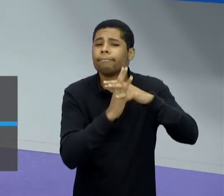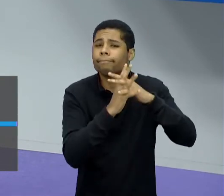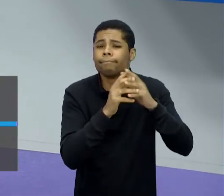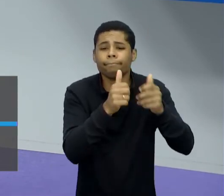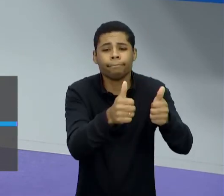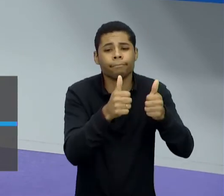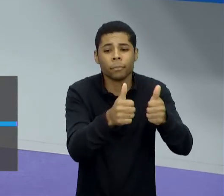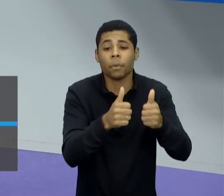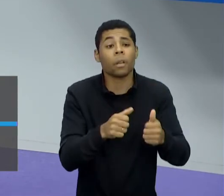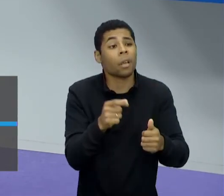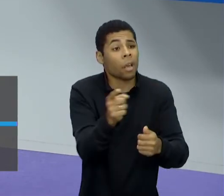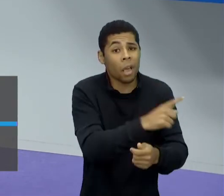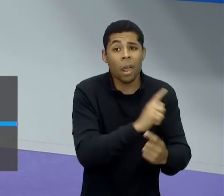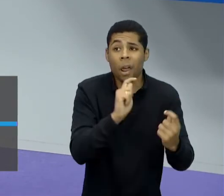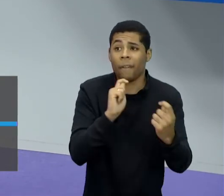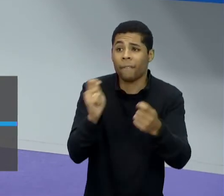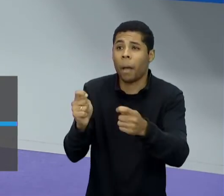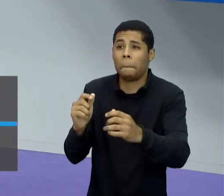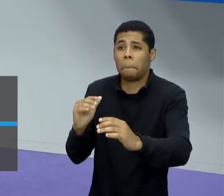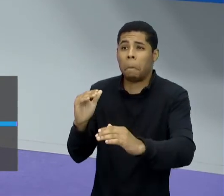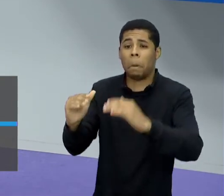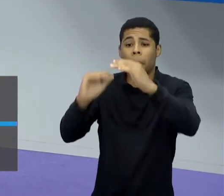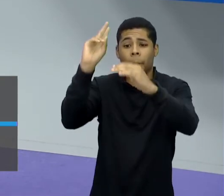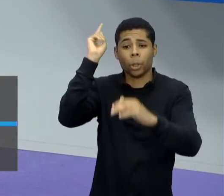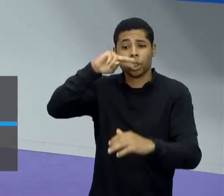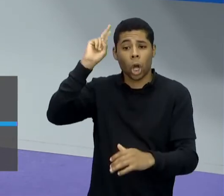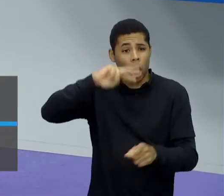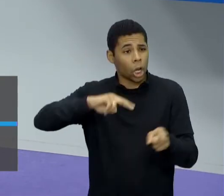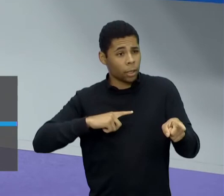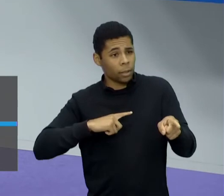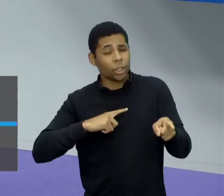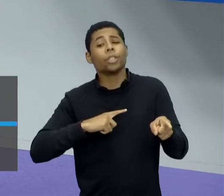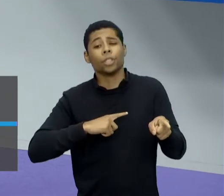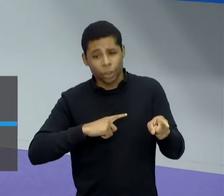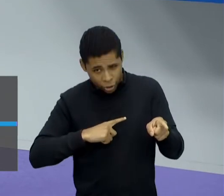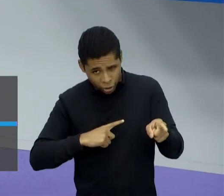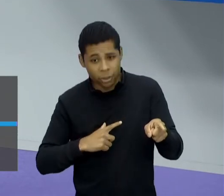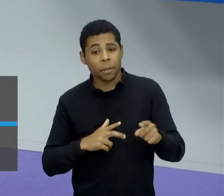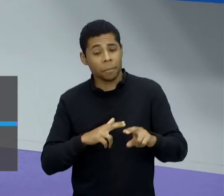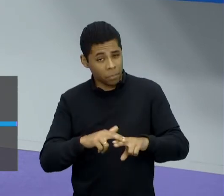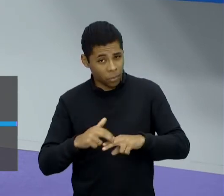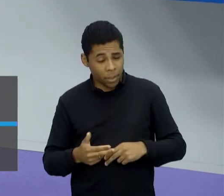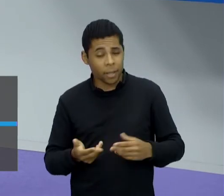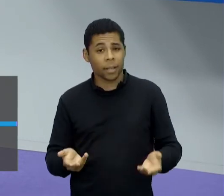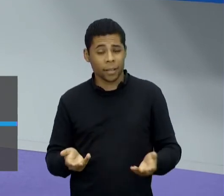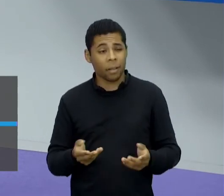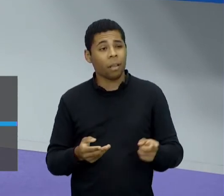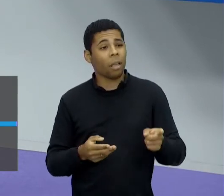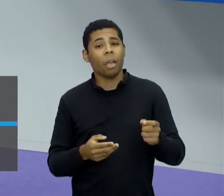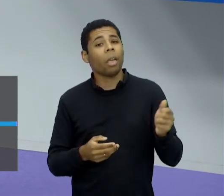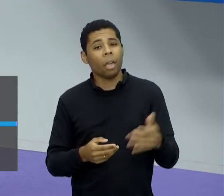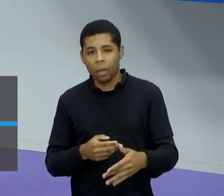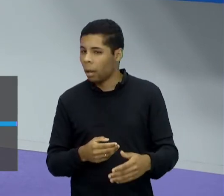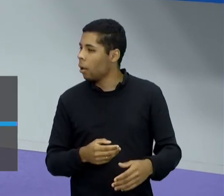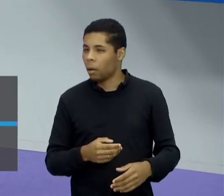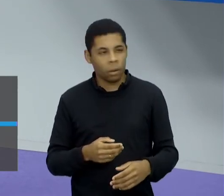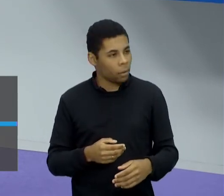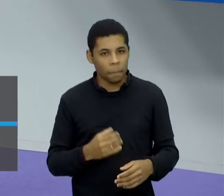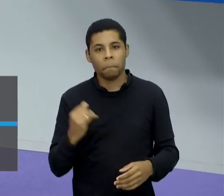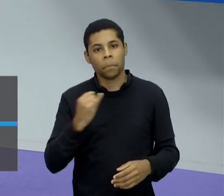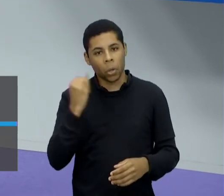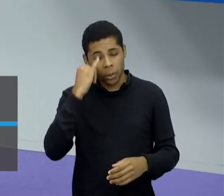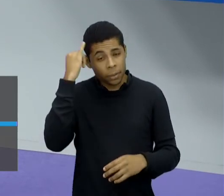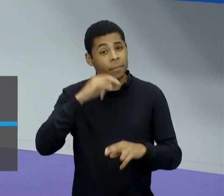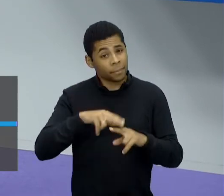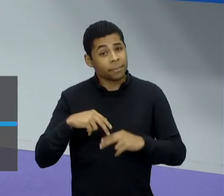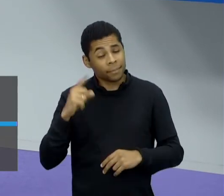tem impactos gigantescos na composição do cotidiano, e por isso